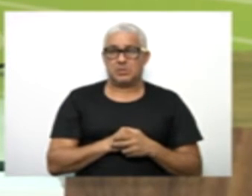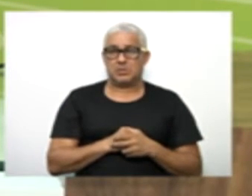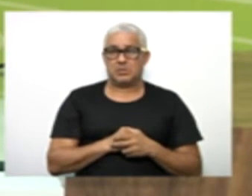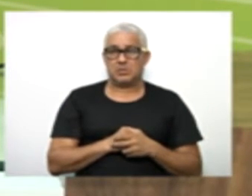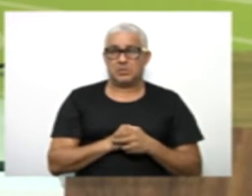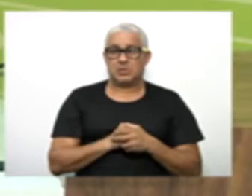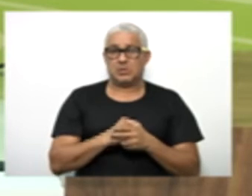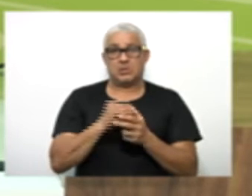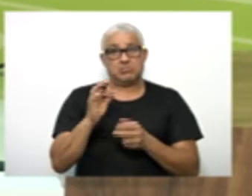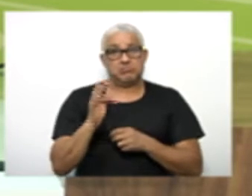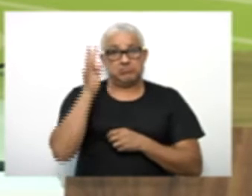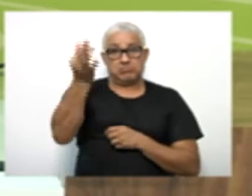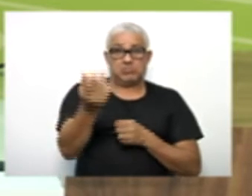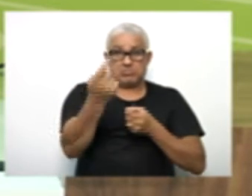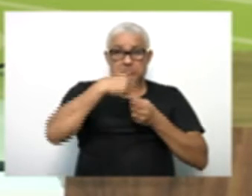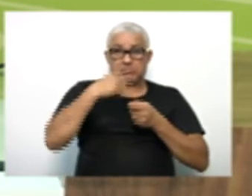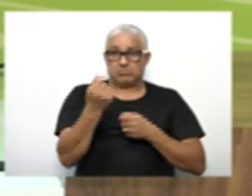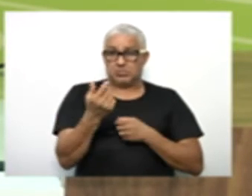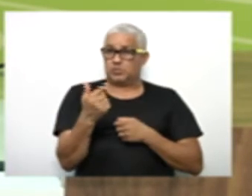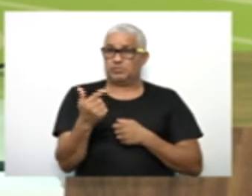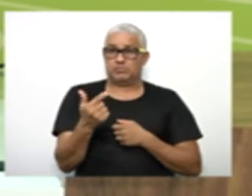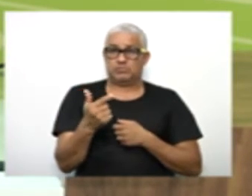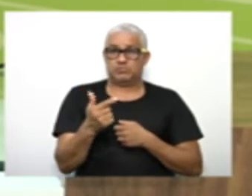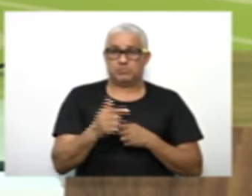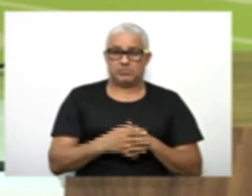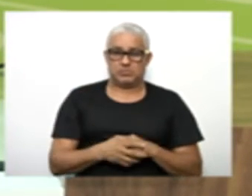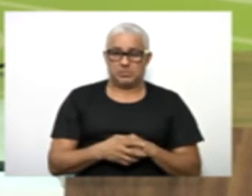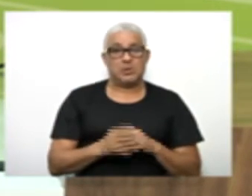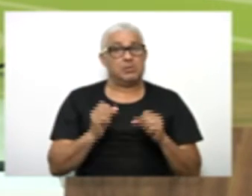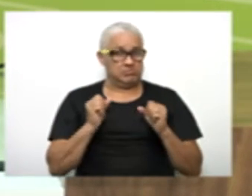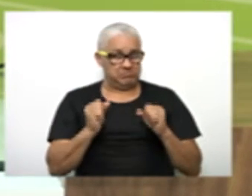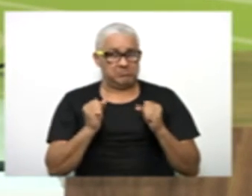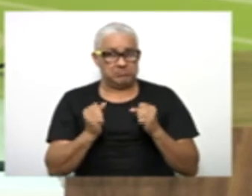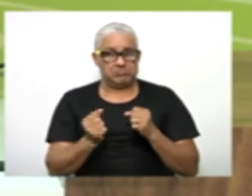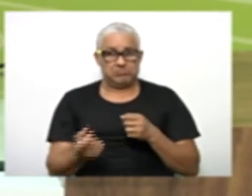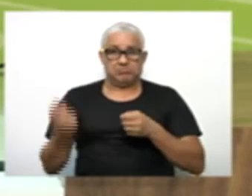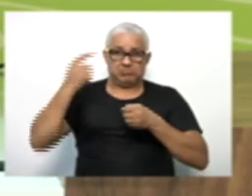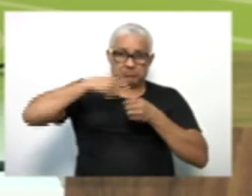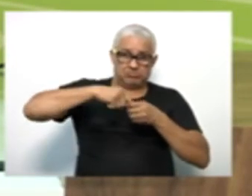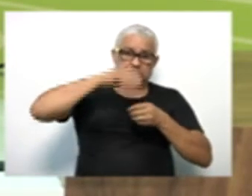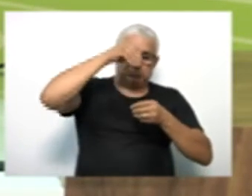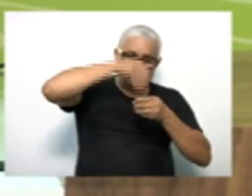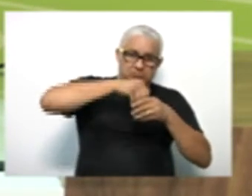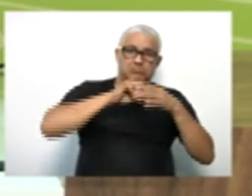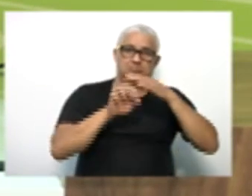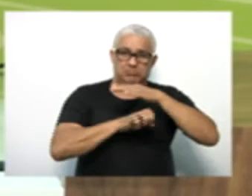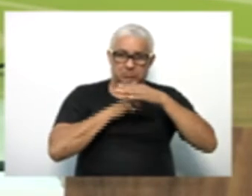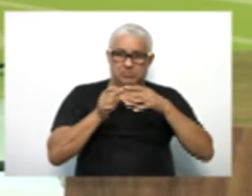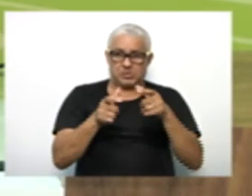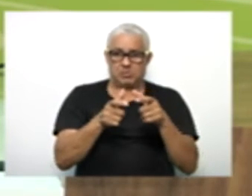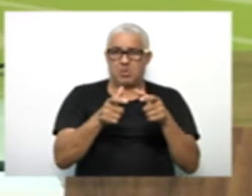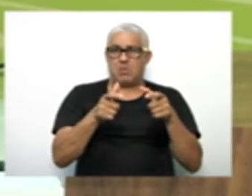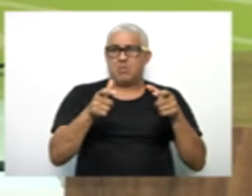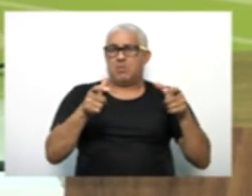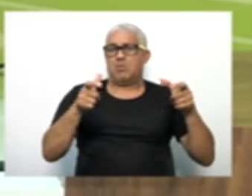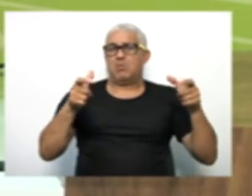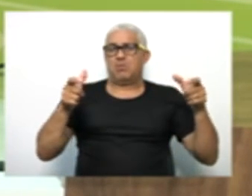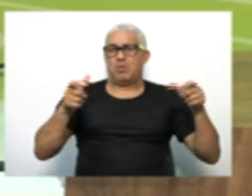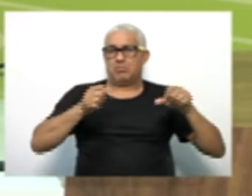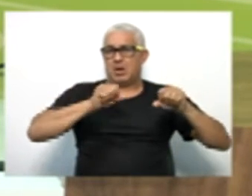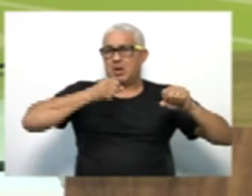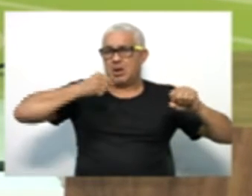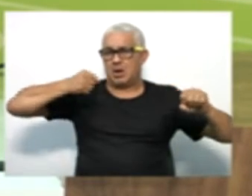frutos. Então, o que é, ele pode reinvestir para a empresa crescer, para gerar crescimento na